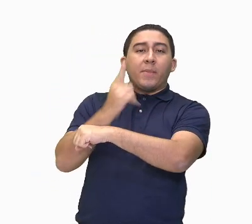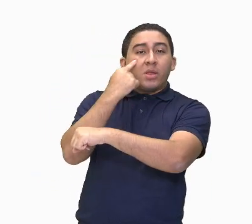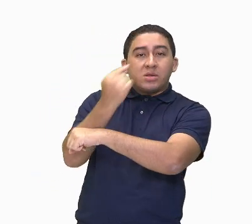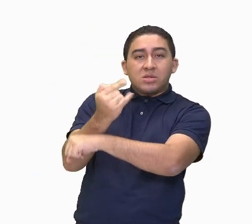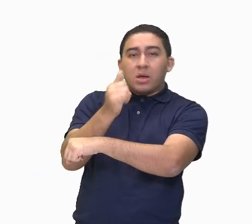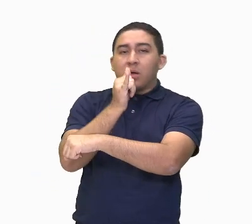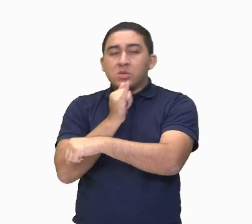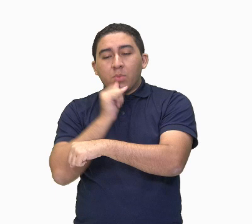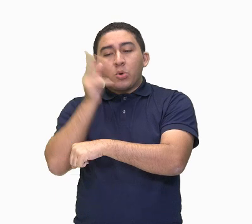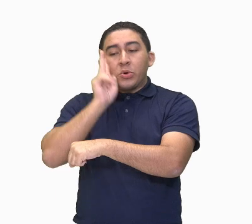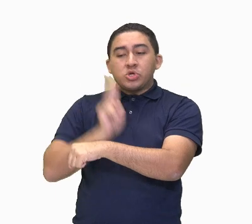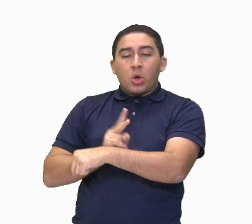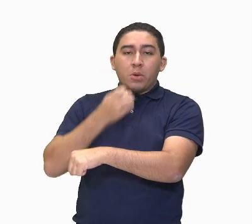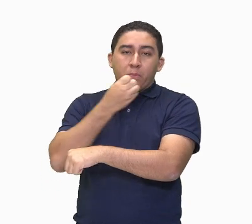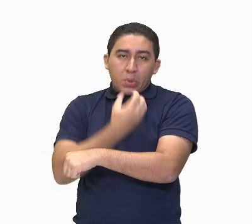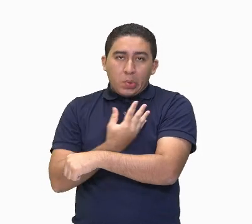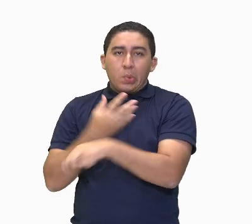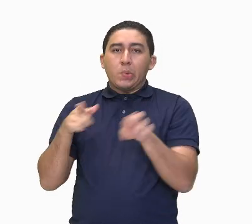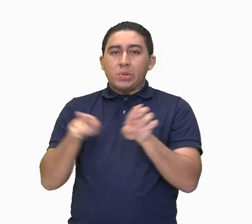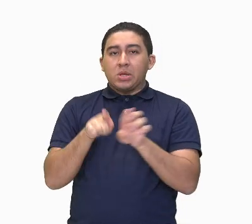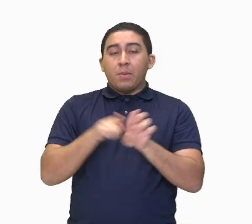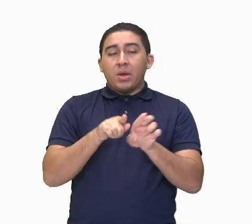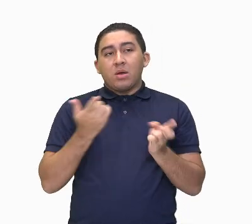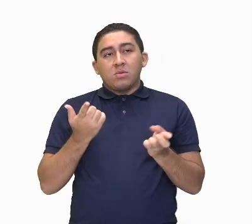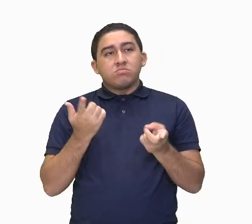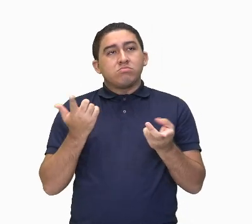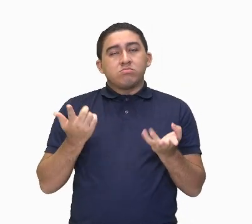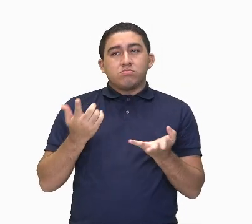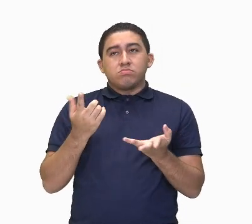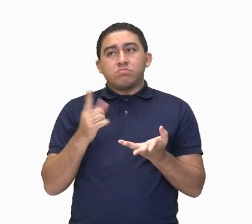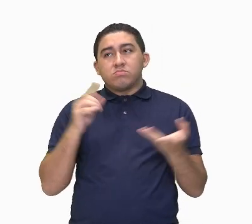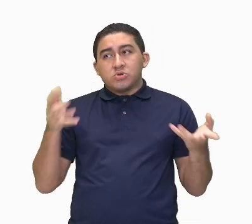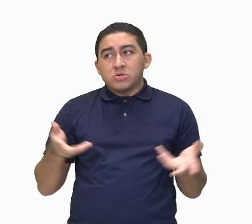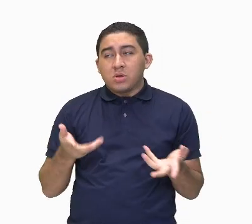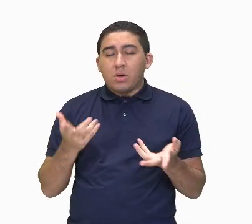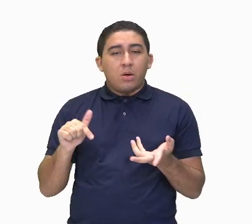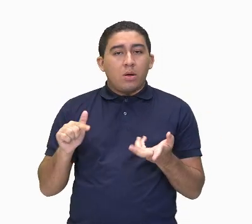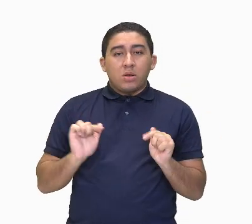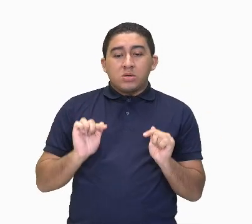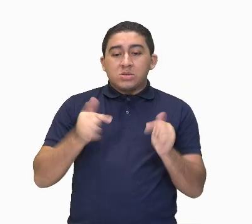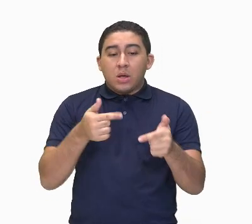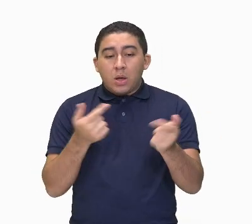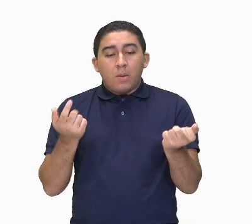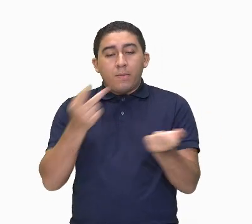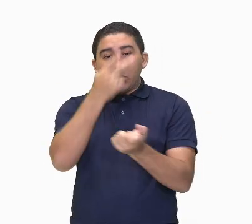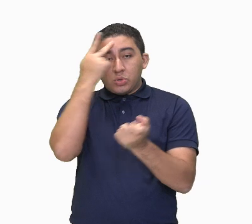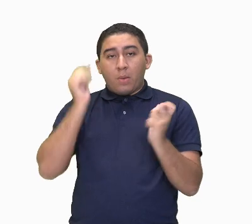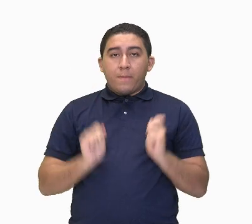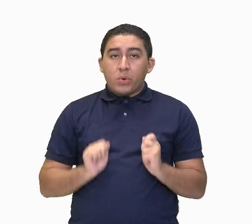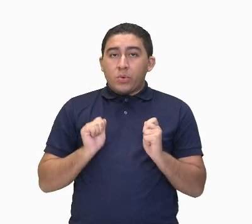uma história legal. O que mais? De estímulos mentais, atividades ali onde você pode fazer